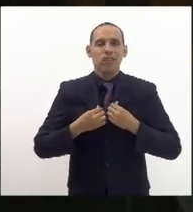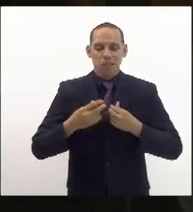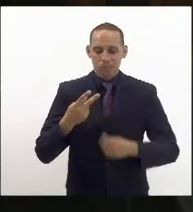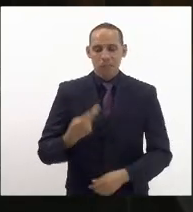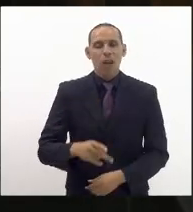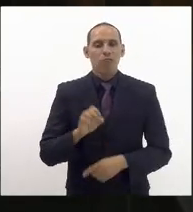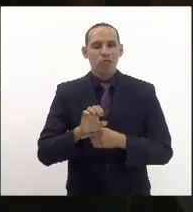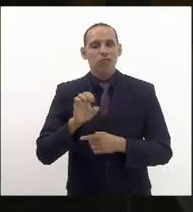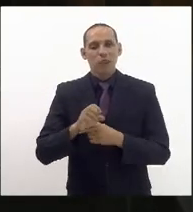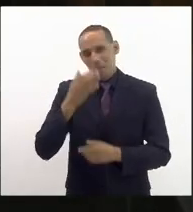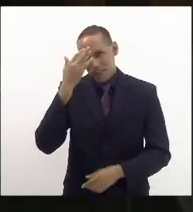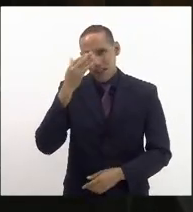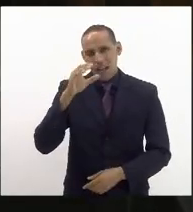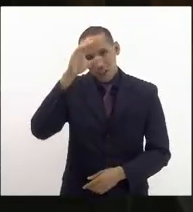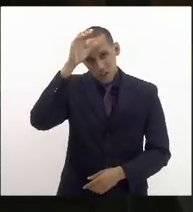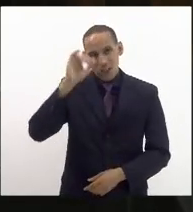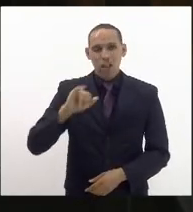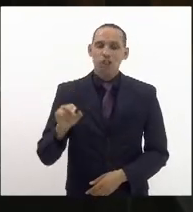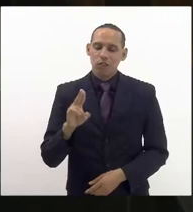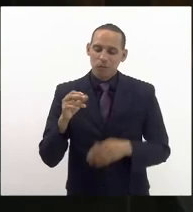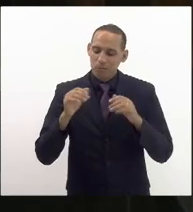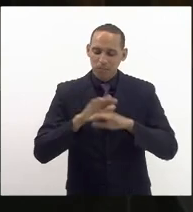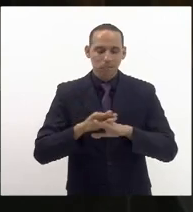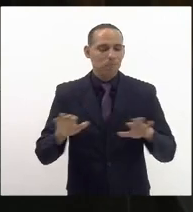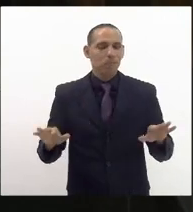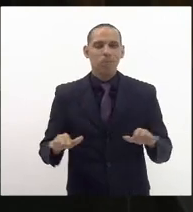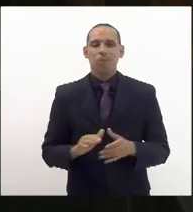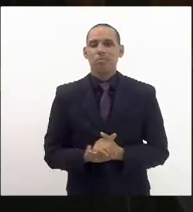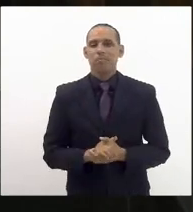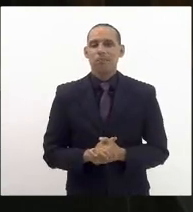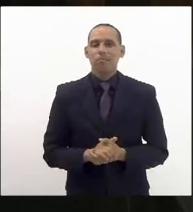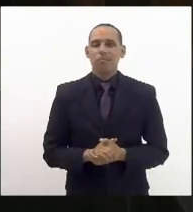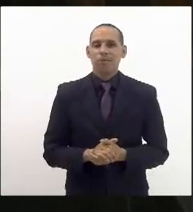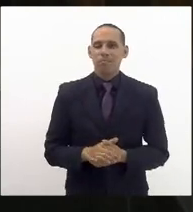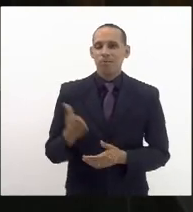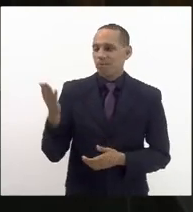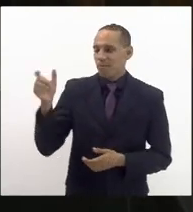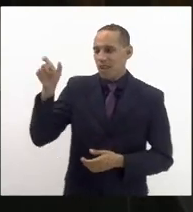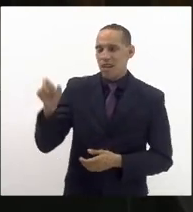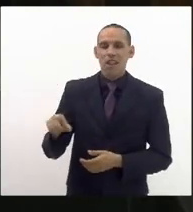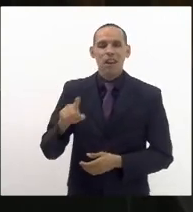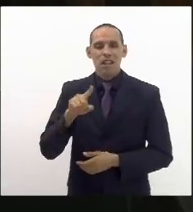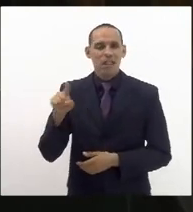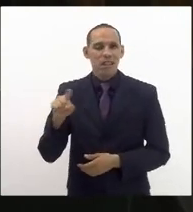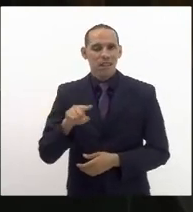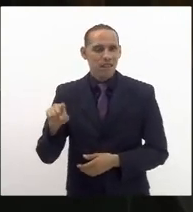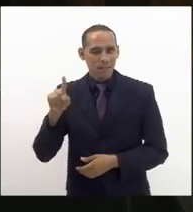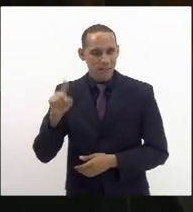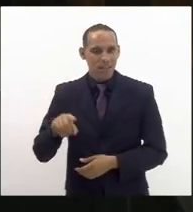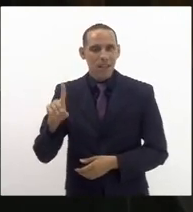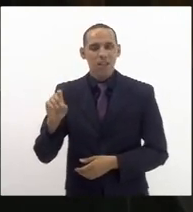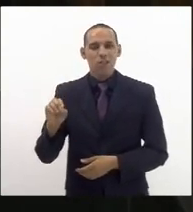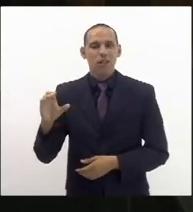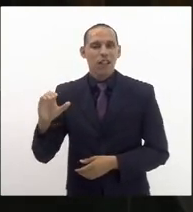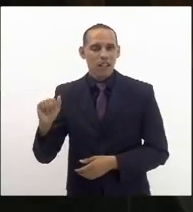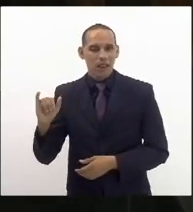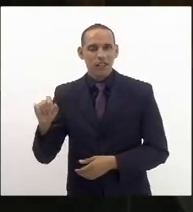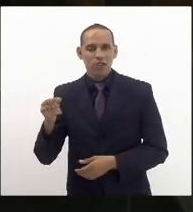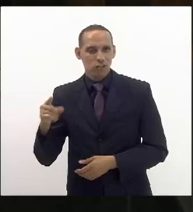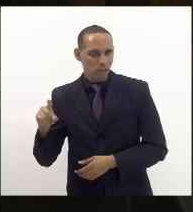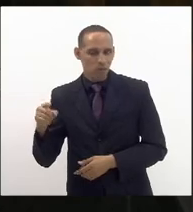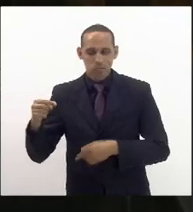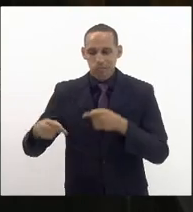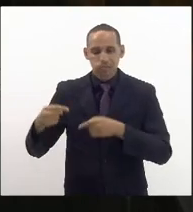estado. Muito obrigado, tia Ju. O recado era esse, para esse Zé do Caixão da polícia, para esse Zé do Caixão da política